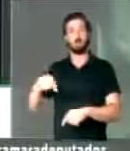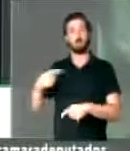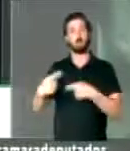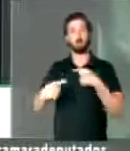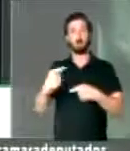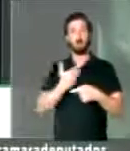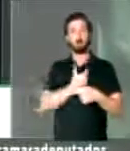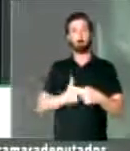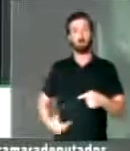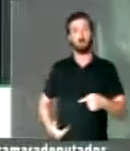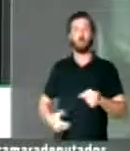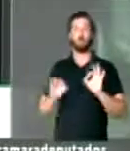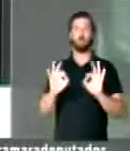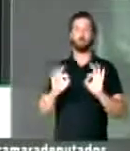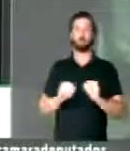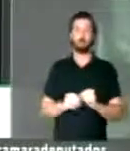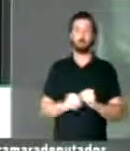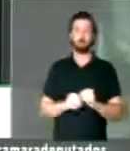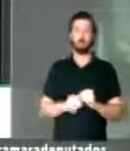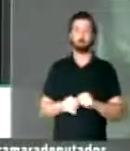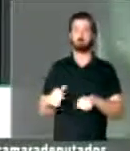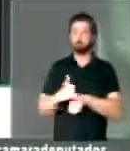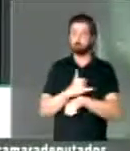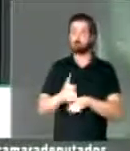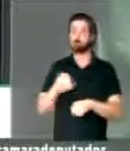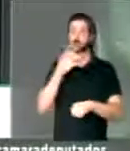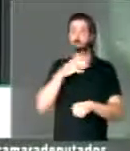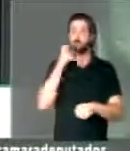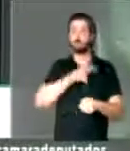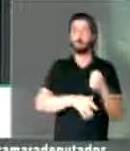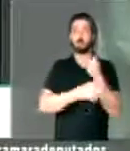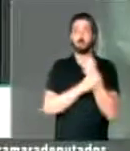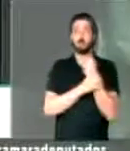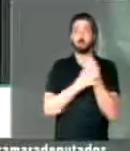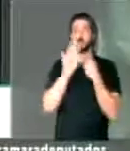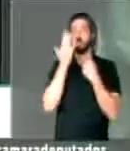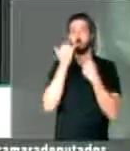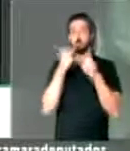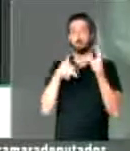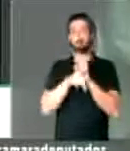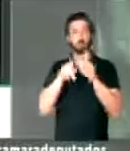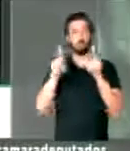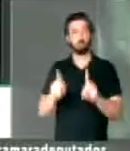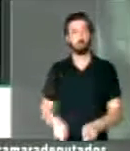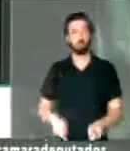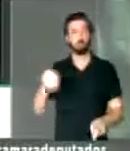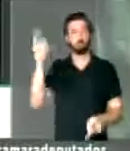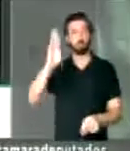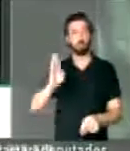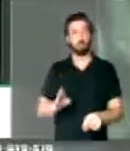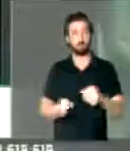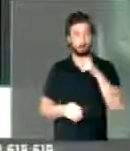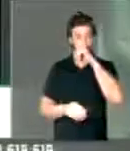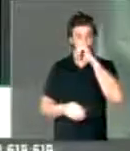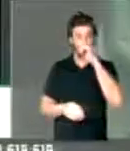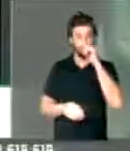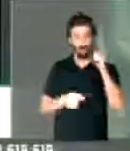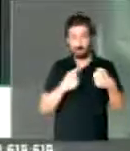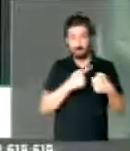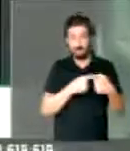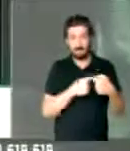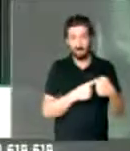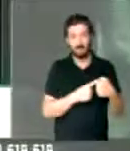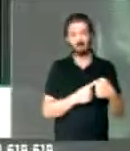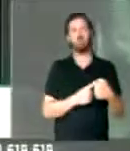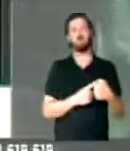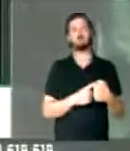política pública estratégica para garantir a segurança alimentar da população brasileira. A cidade não vive sem